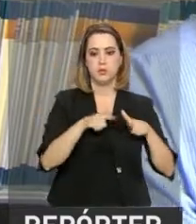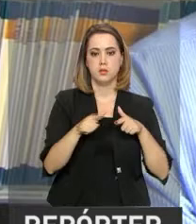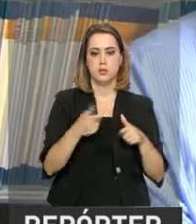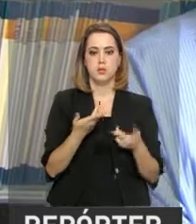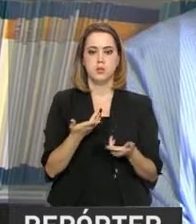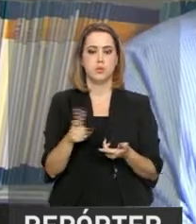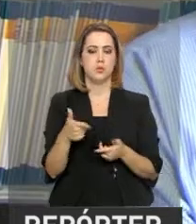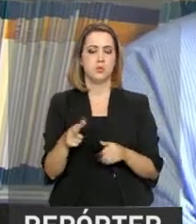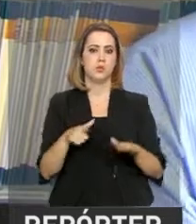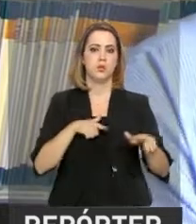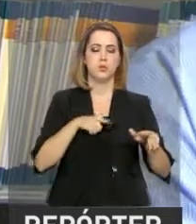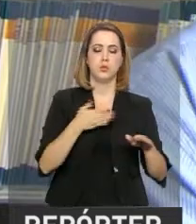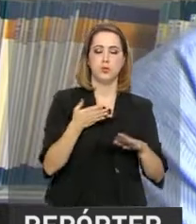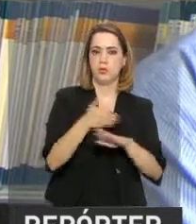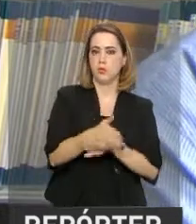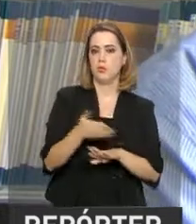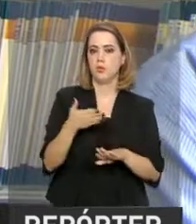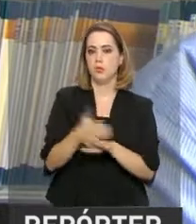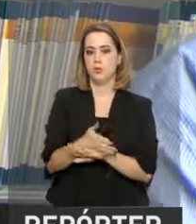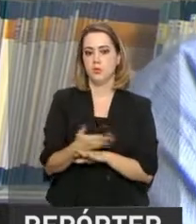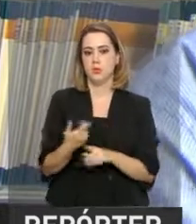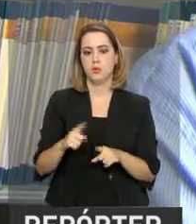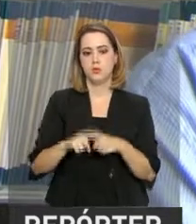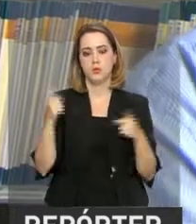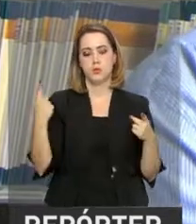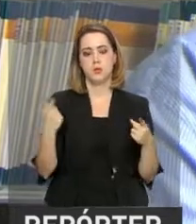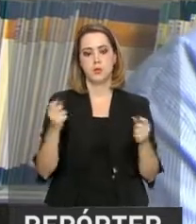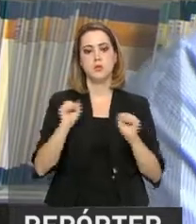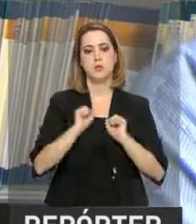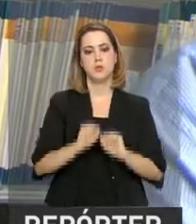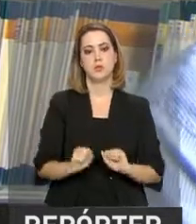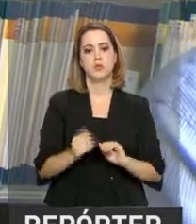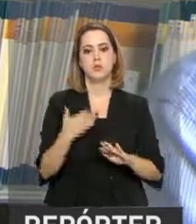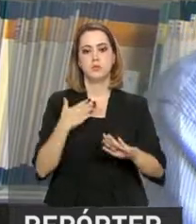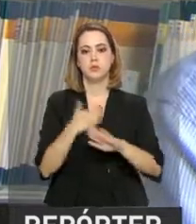foram classificadas como desocupadas mas tem o potencial para atuar nesse mercado